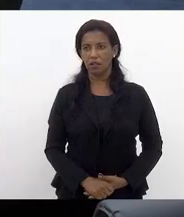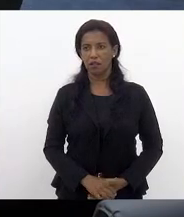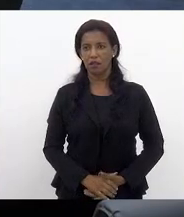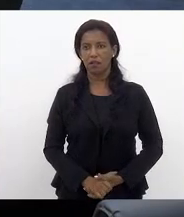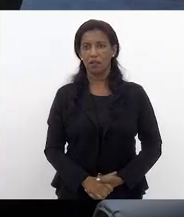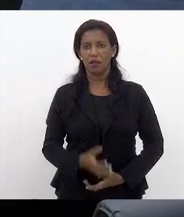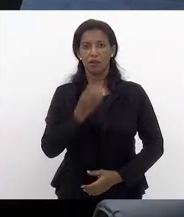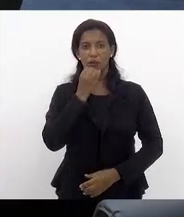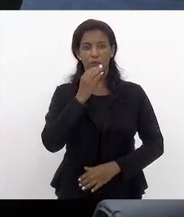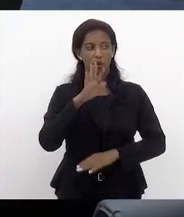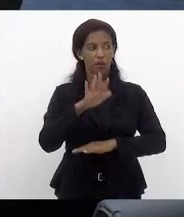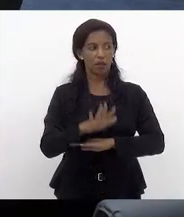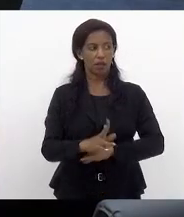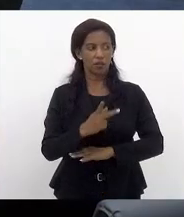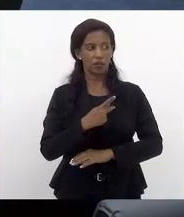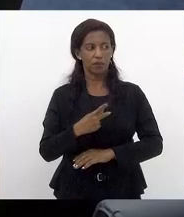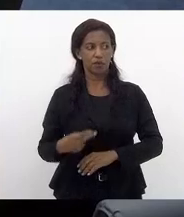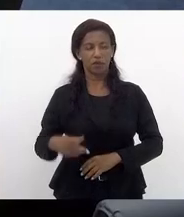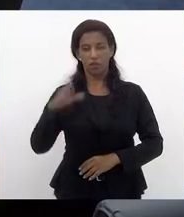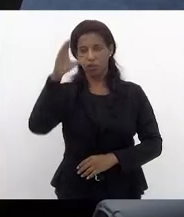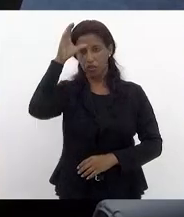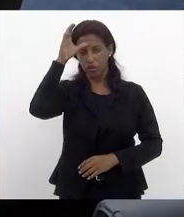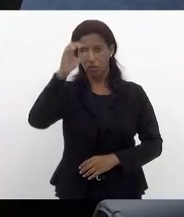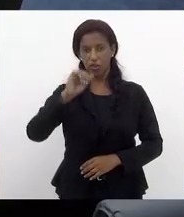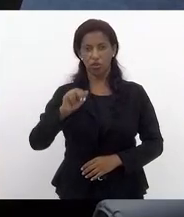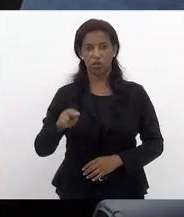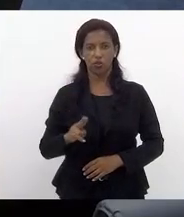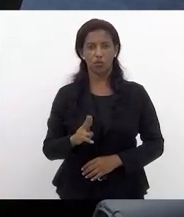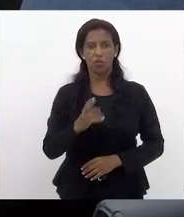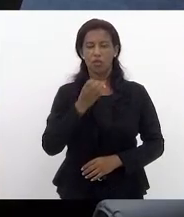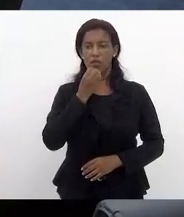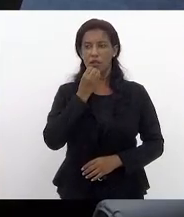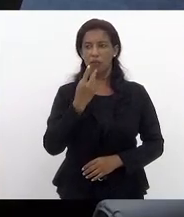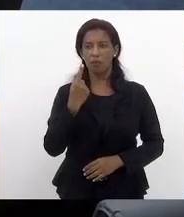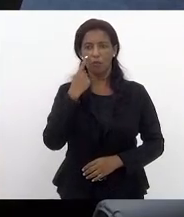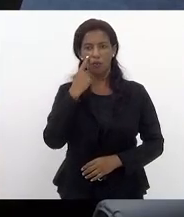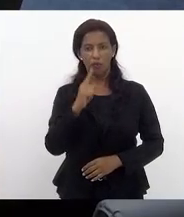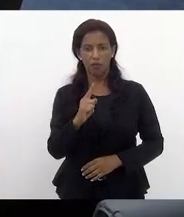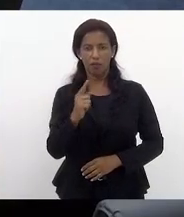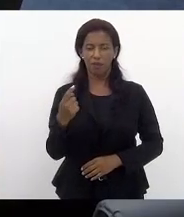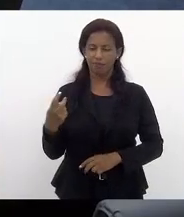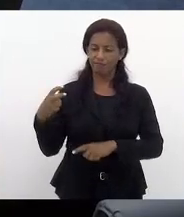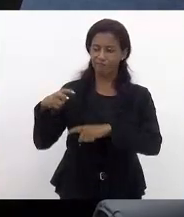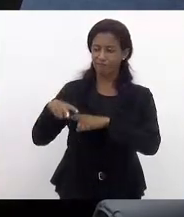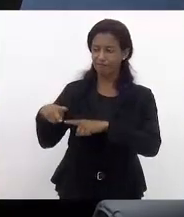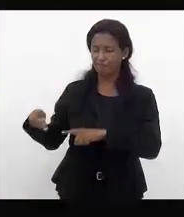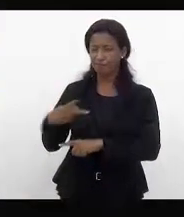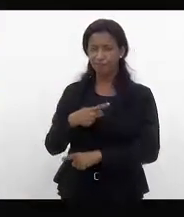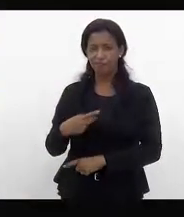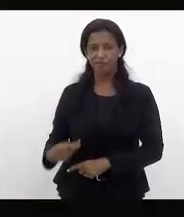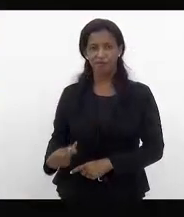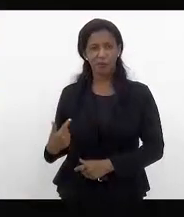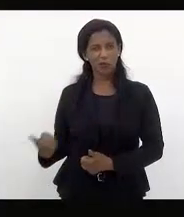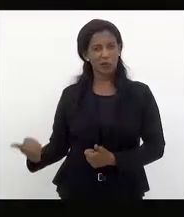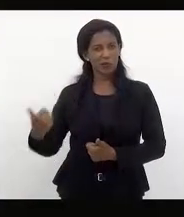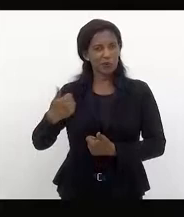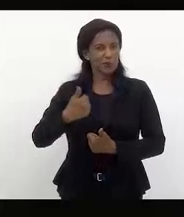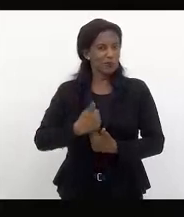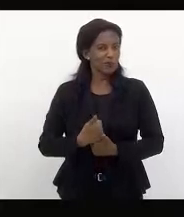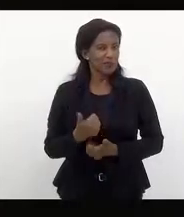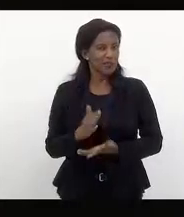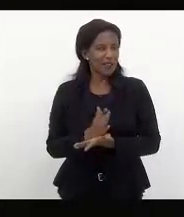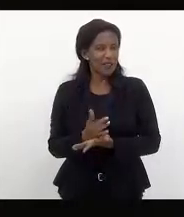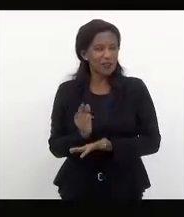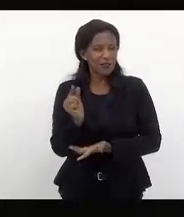Boa tarde, presidenta, tia Ju. Sempre muito bom vê-la sentada nessa mesa. Pude substituí-la por